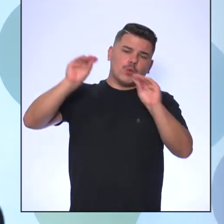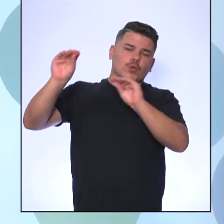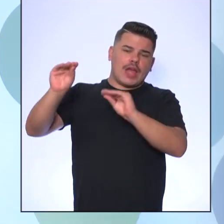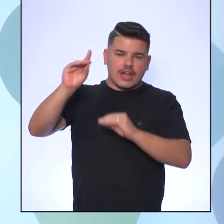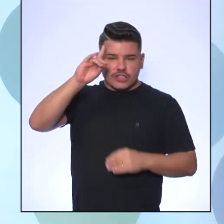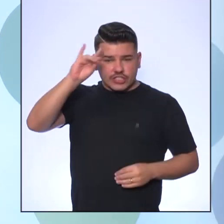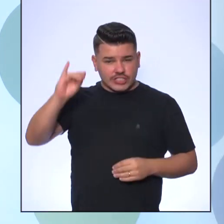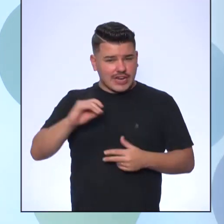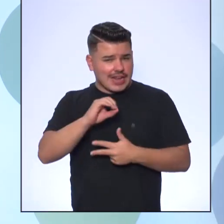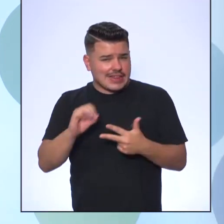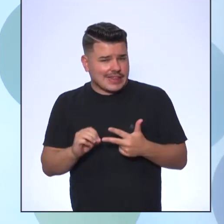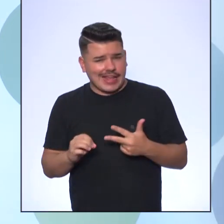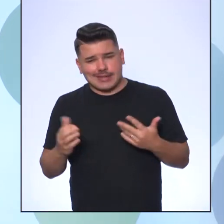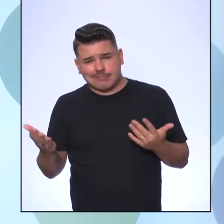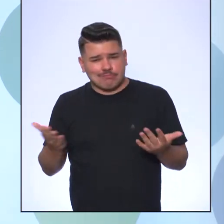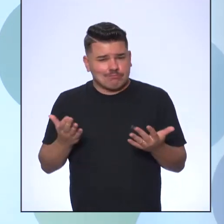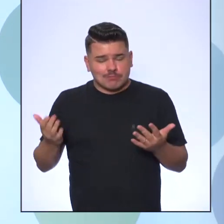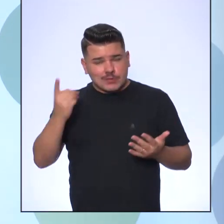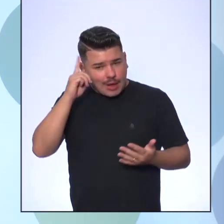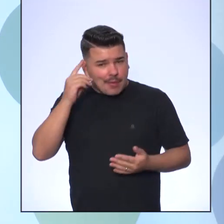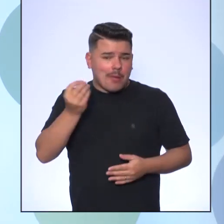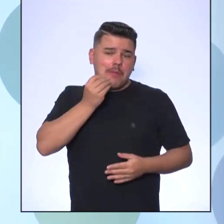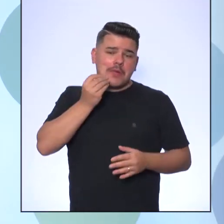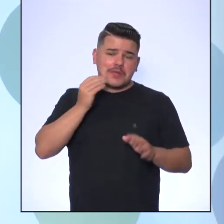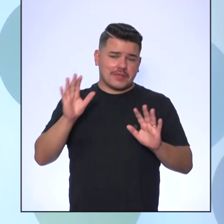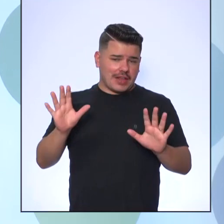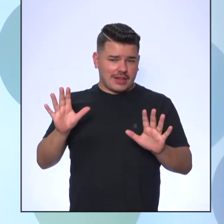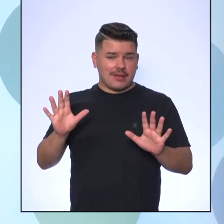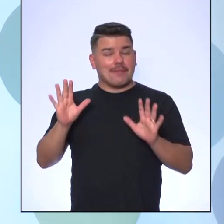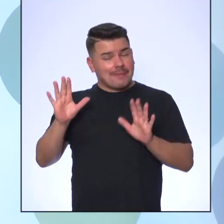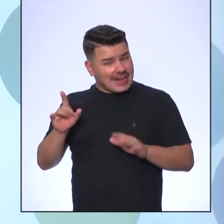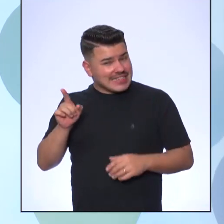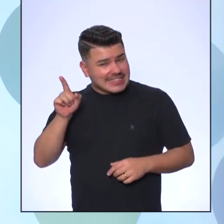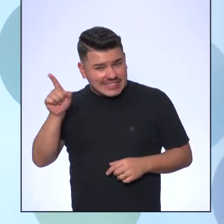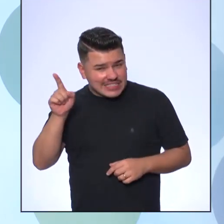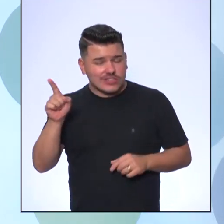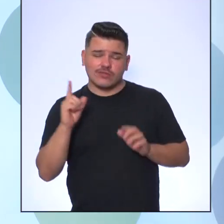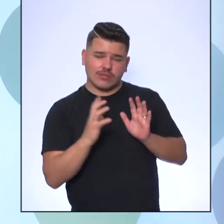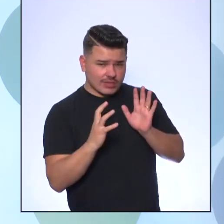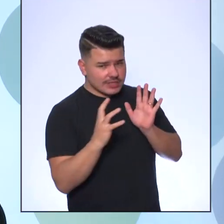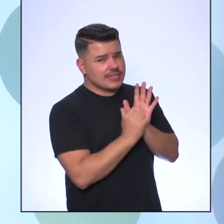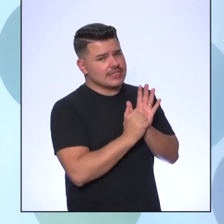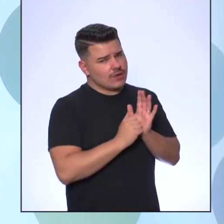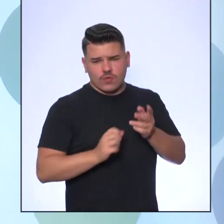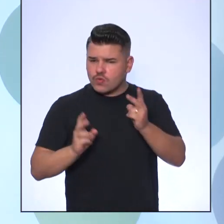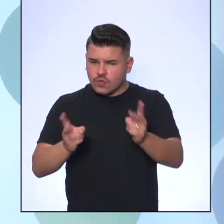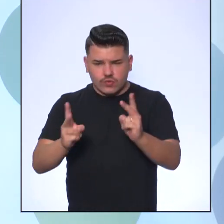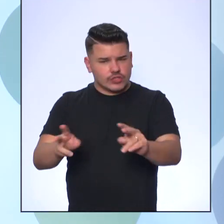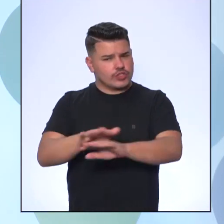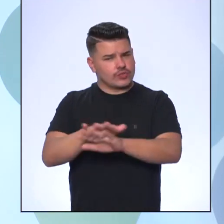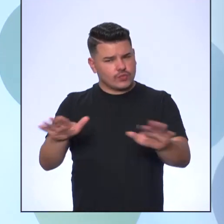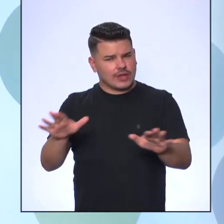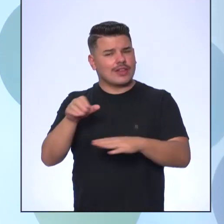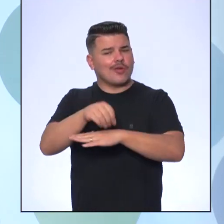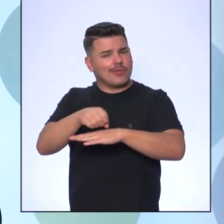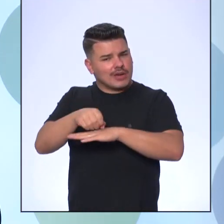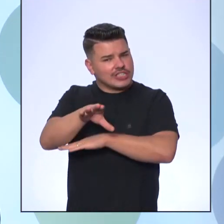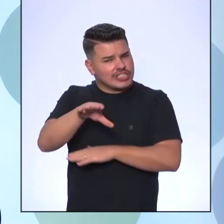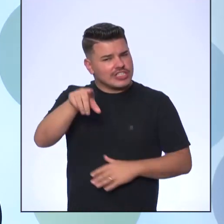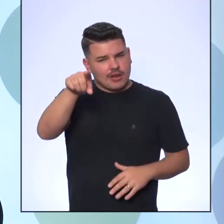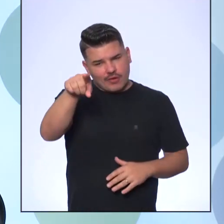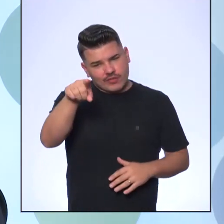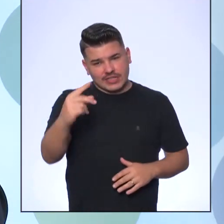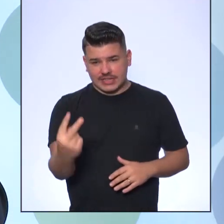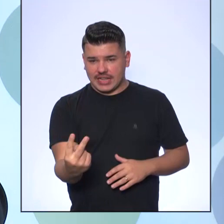está sendo considerada uma possibilidade, mas isso não muda o processo de inscrição. Então, a primeira dica que eu dou para todos os estudantes que